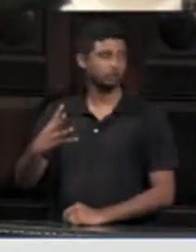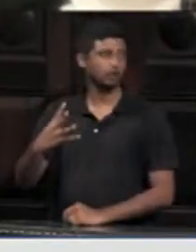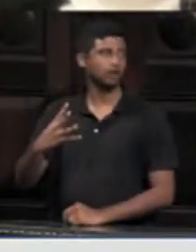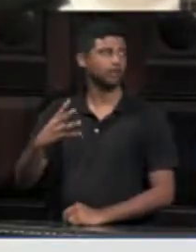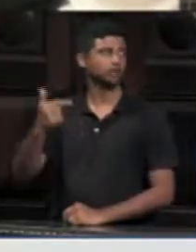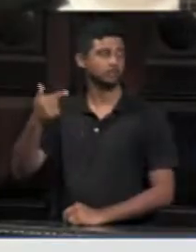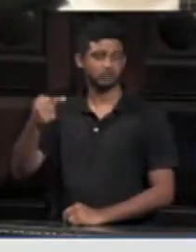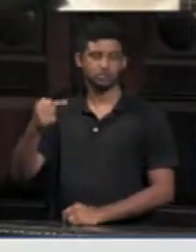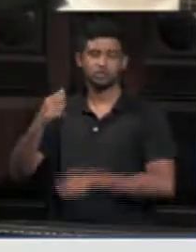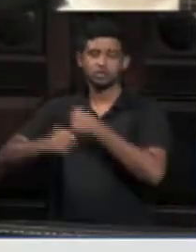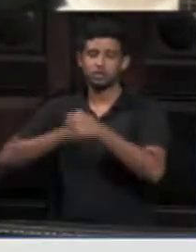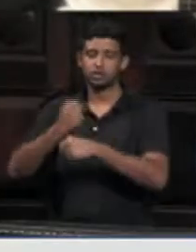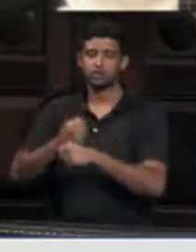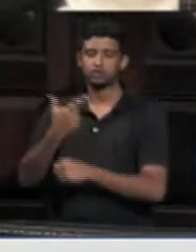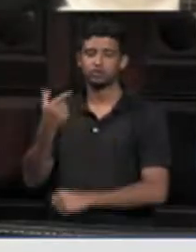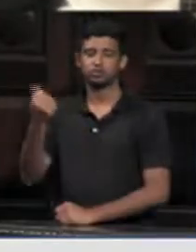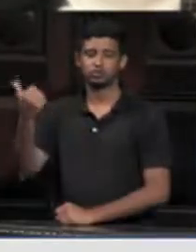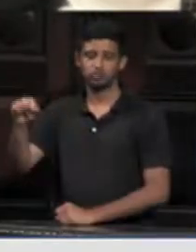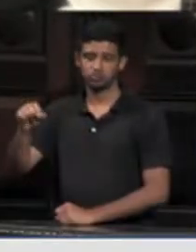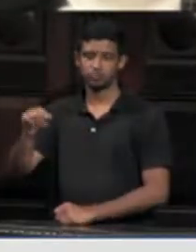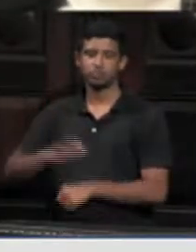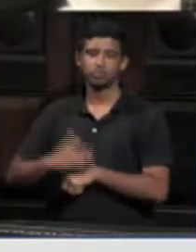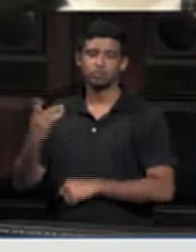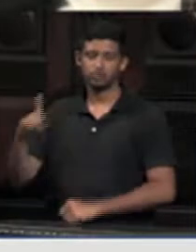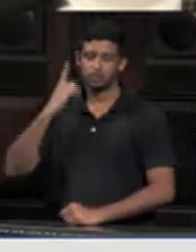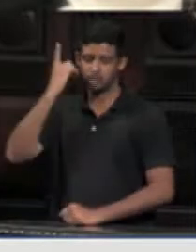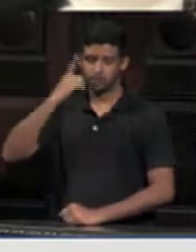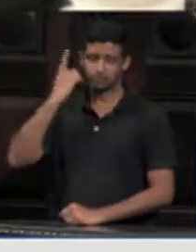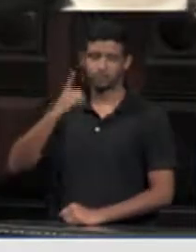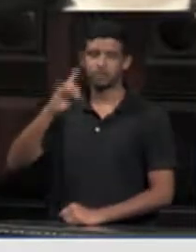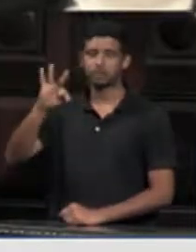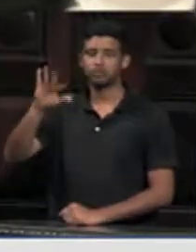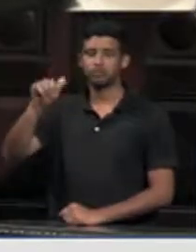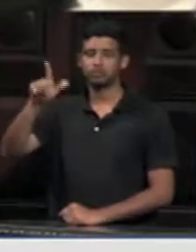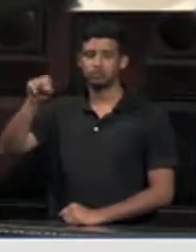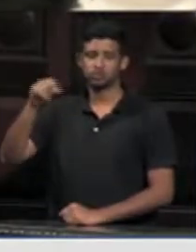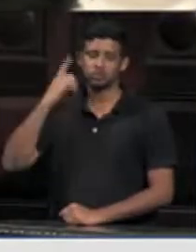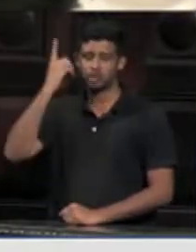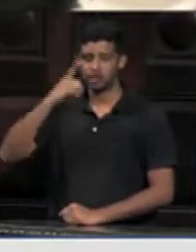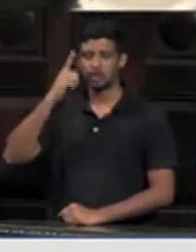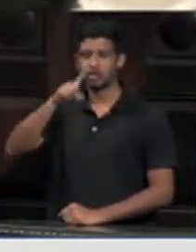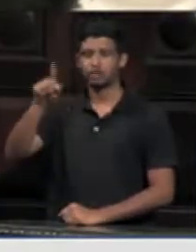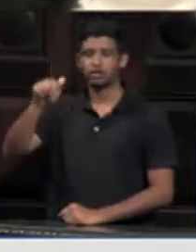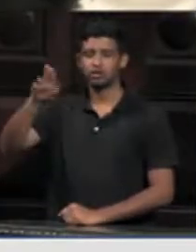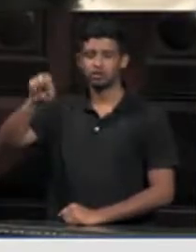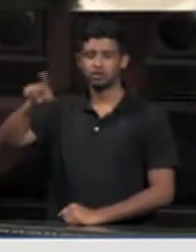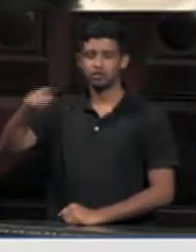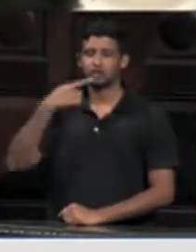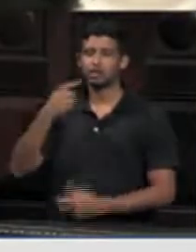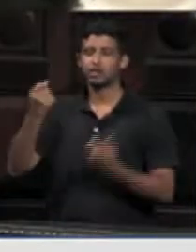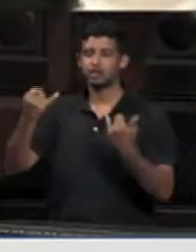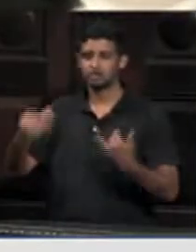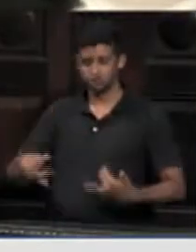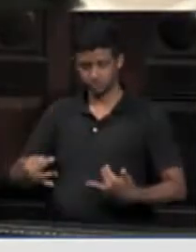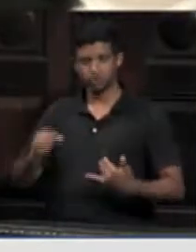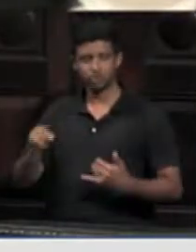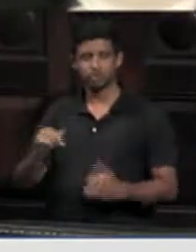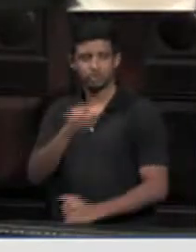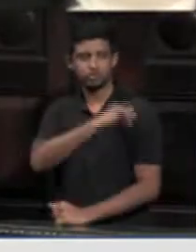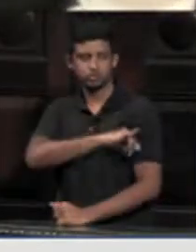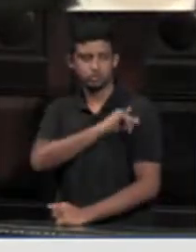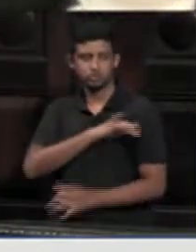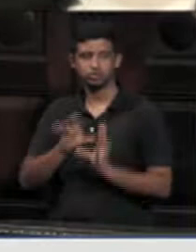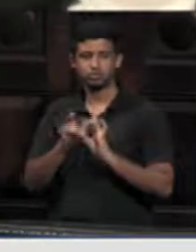de autoria dos deputados André Siciliano, André Lazzaroni, Tiago Pampolho e Zaqueu Teixeira, que autoriza o Estado do Rio de Janeiro a restituir o incentivo fiscal que trata a